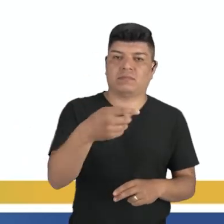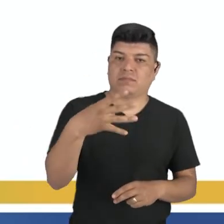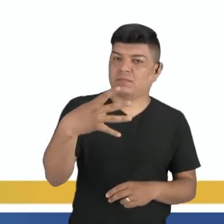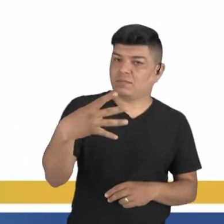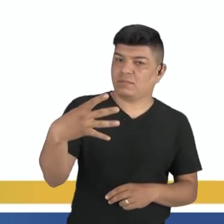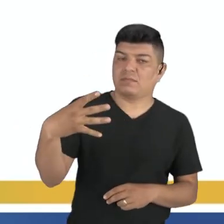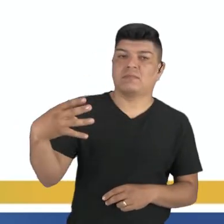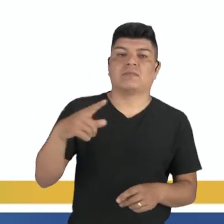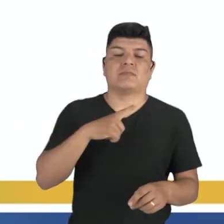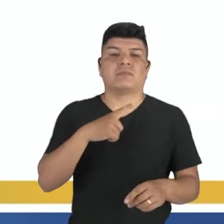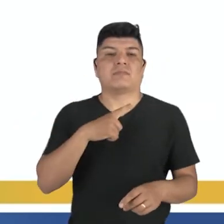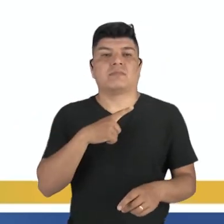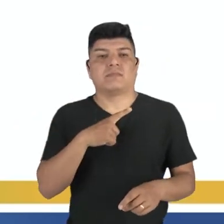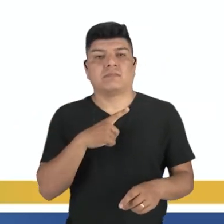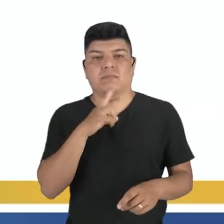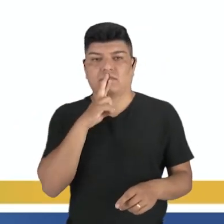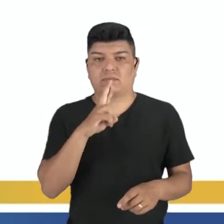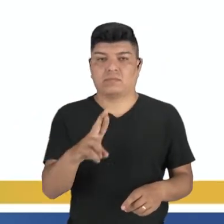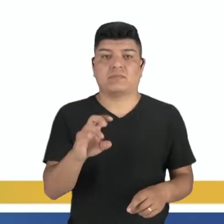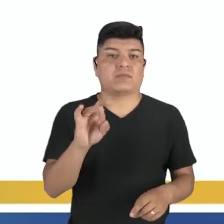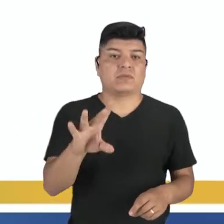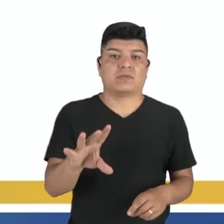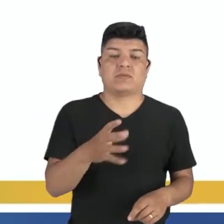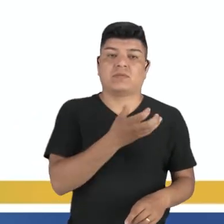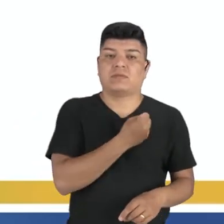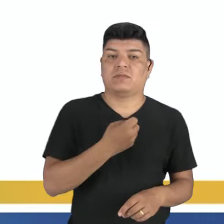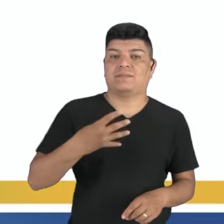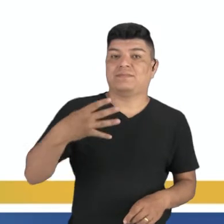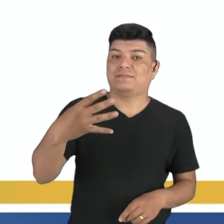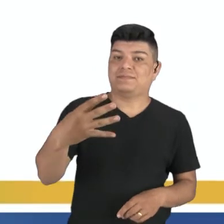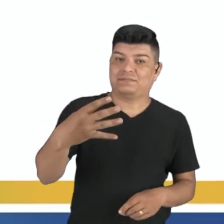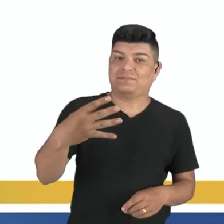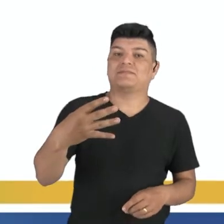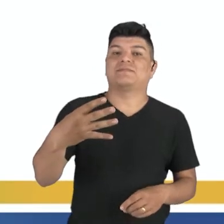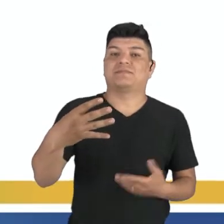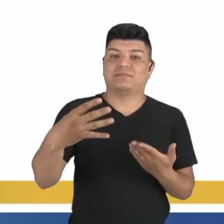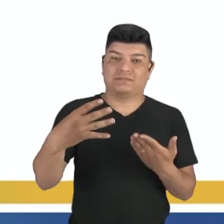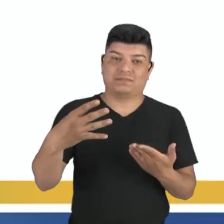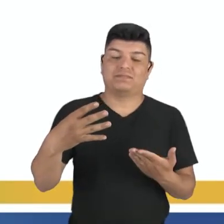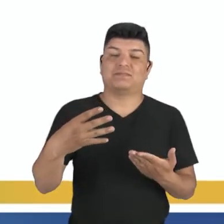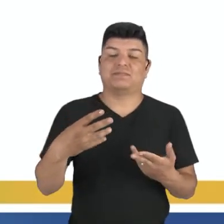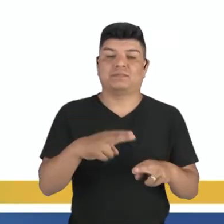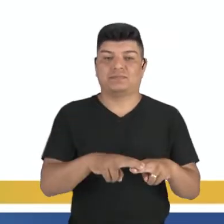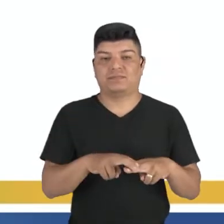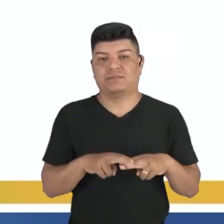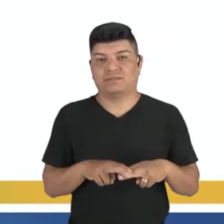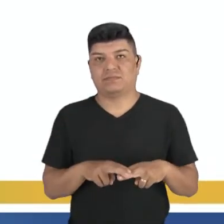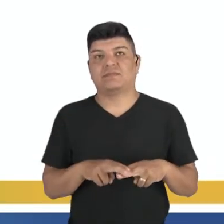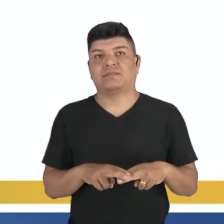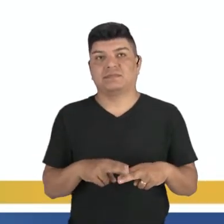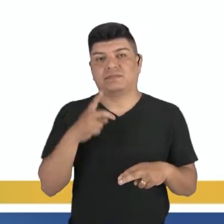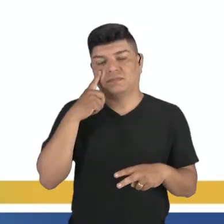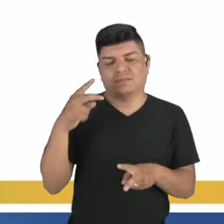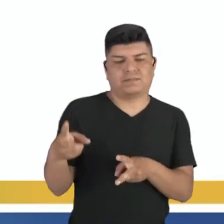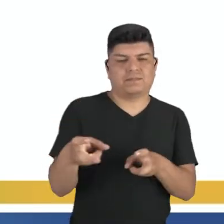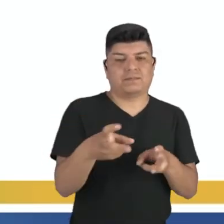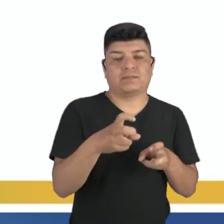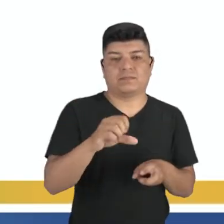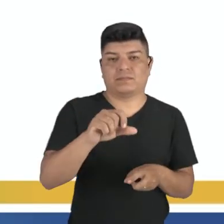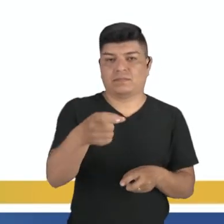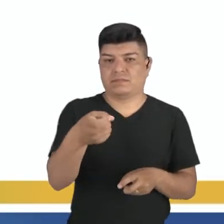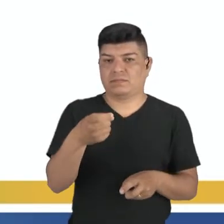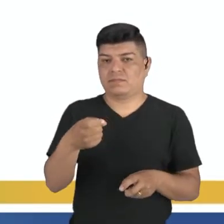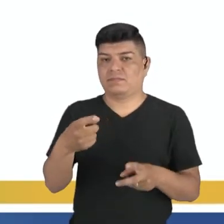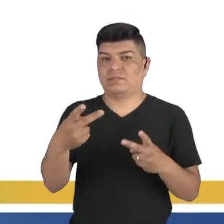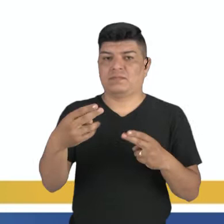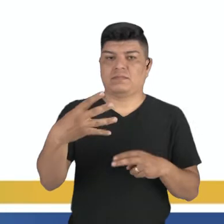0,444, né? Teremos, então, aí como resultado apenas o número 4, né? O número inteiro. Então, perceba que 9x igual